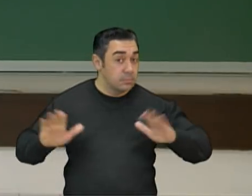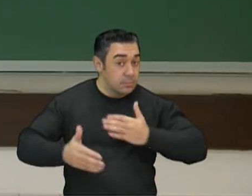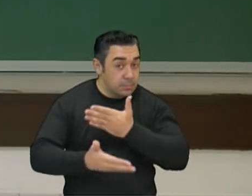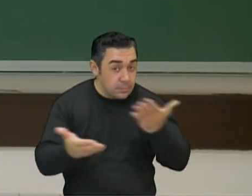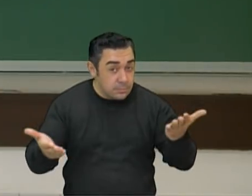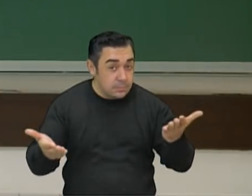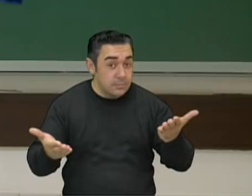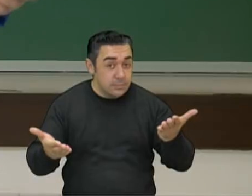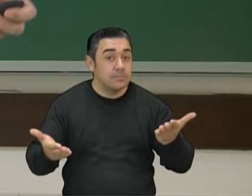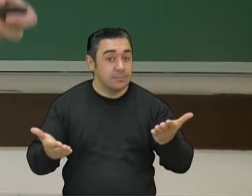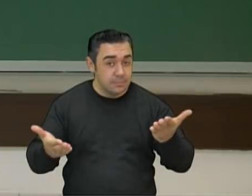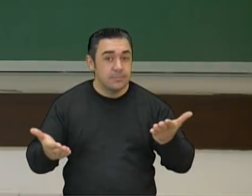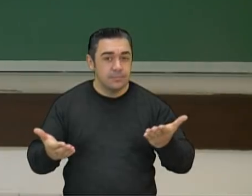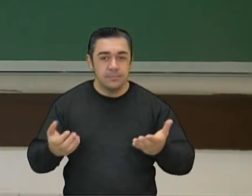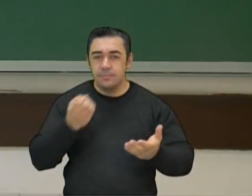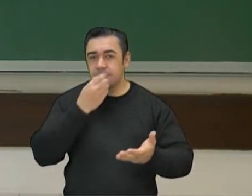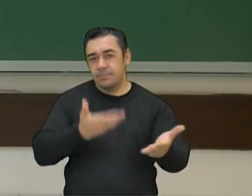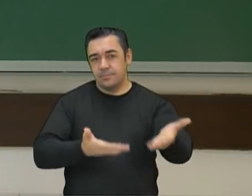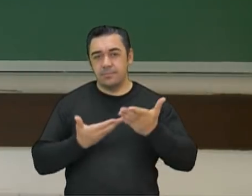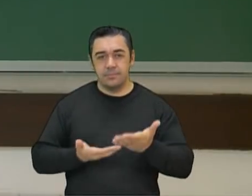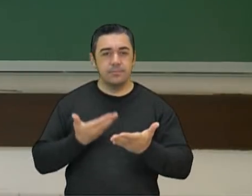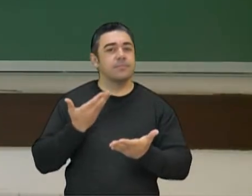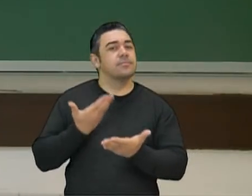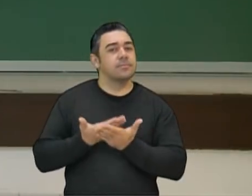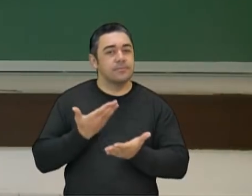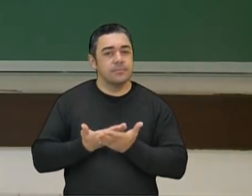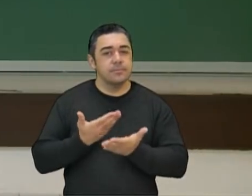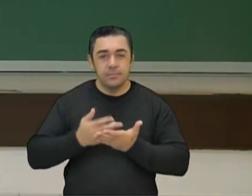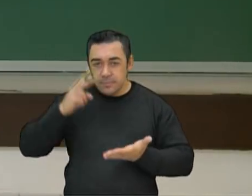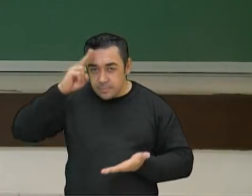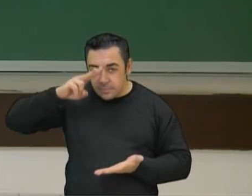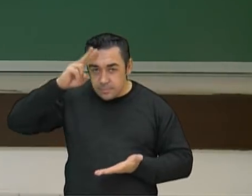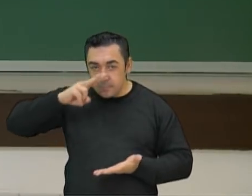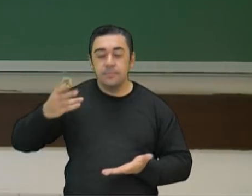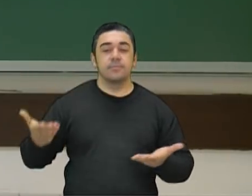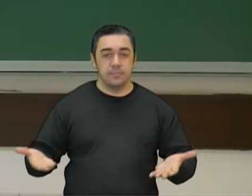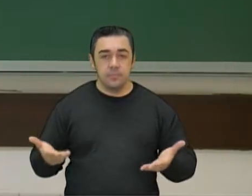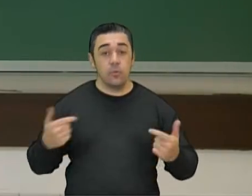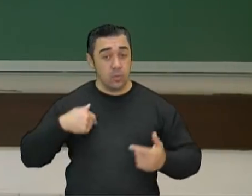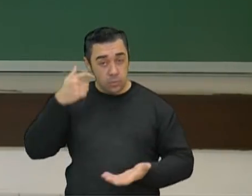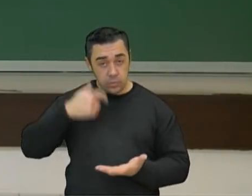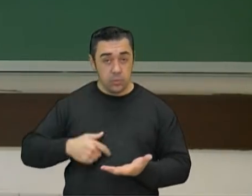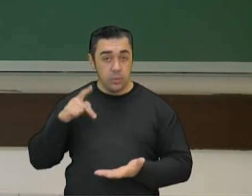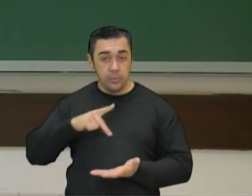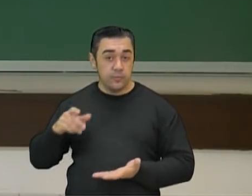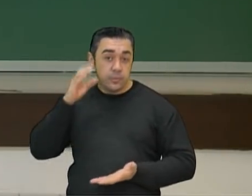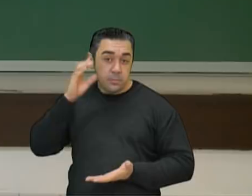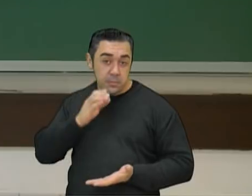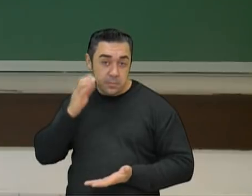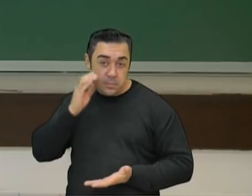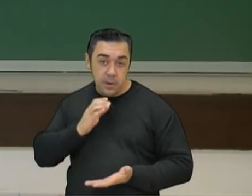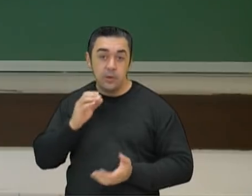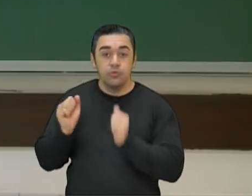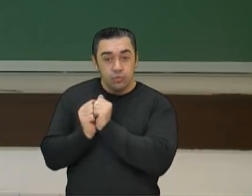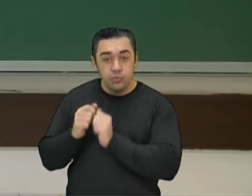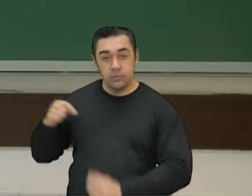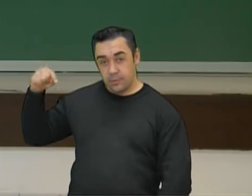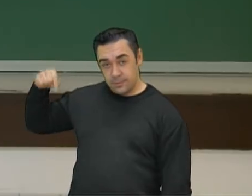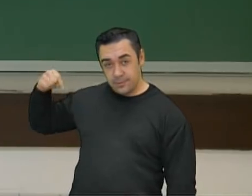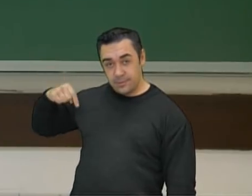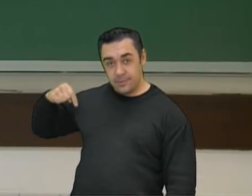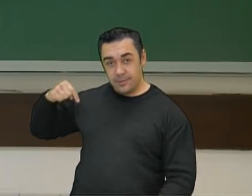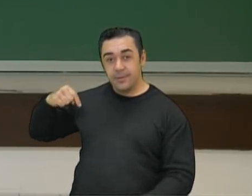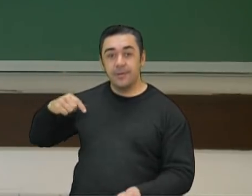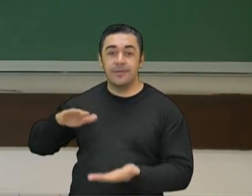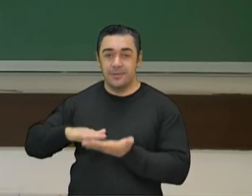Olá, povo! Bem-vindos a mais uma aula de História. Eu sou o professor Marlon, junto comigo, aqui no